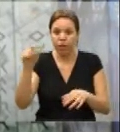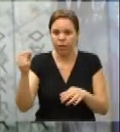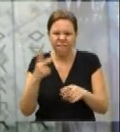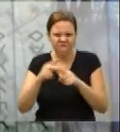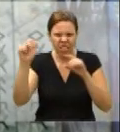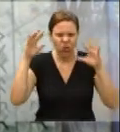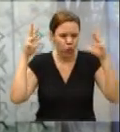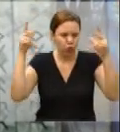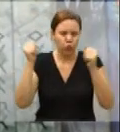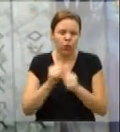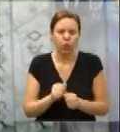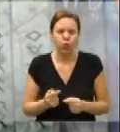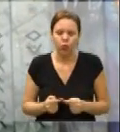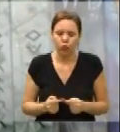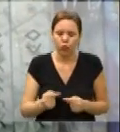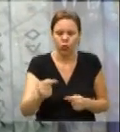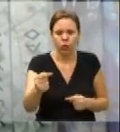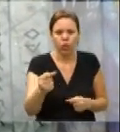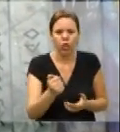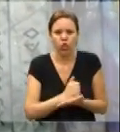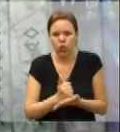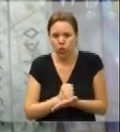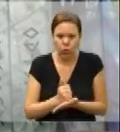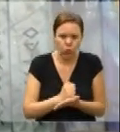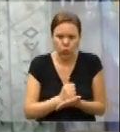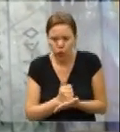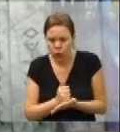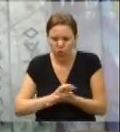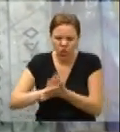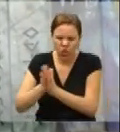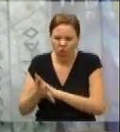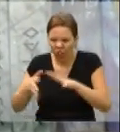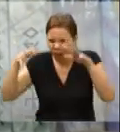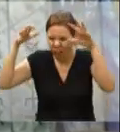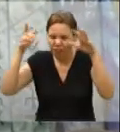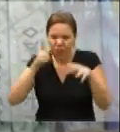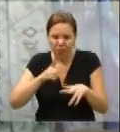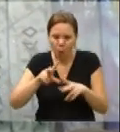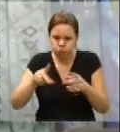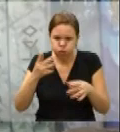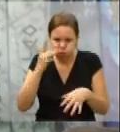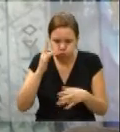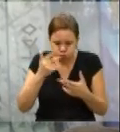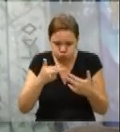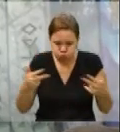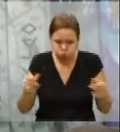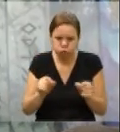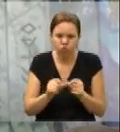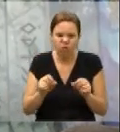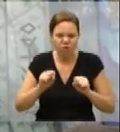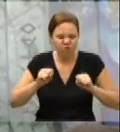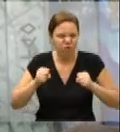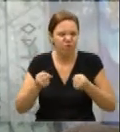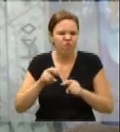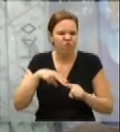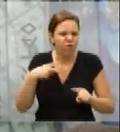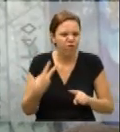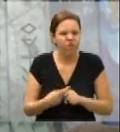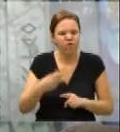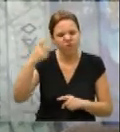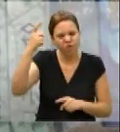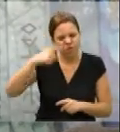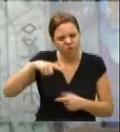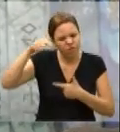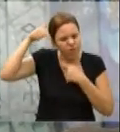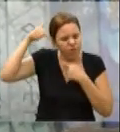aí, durante o jogo, né, quem derrota o monstro ganha tesouro, tem a oportunidade de fortalecer o seu